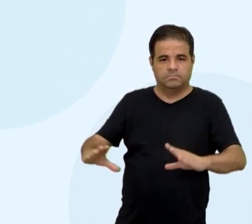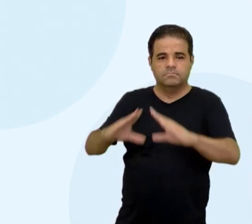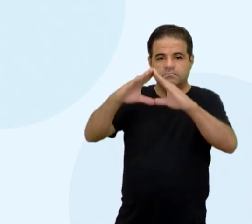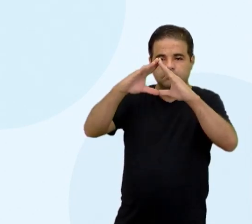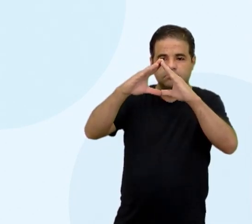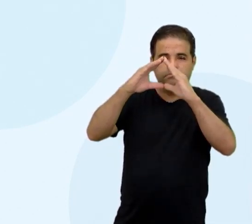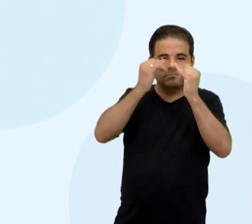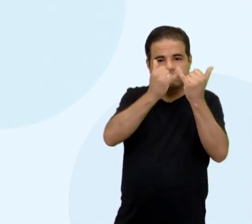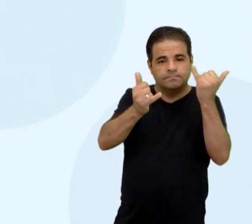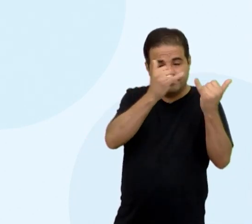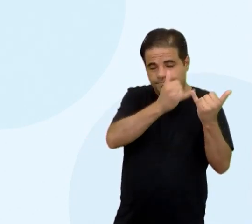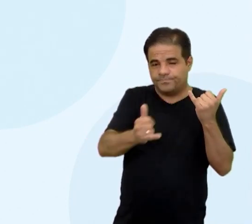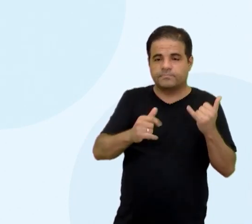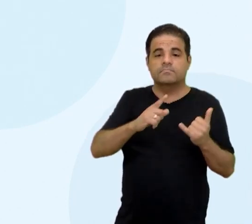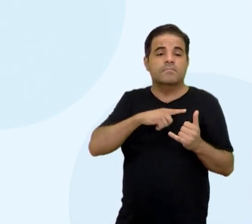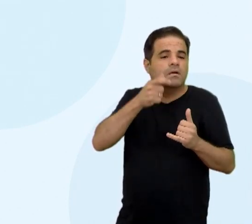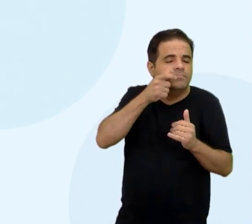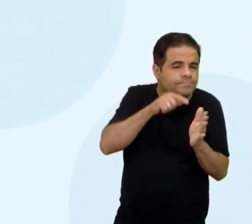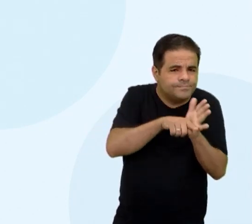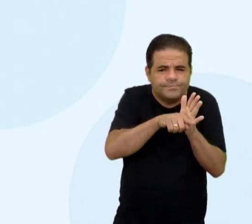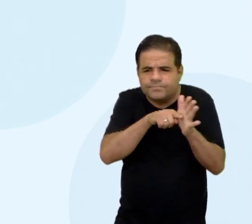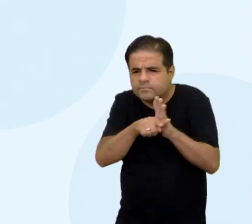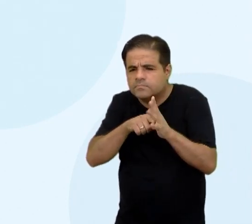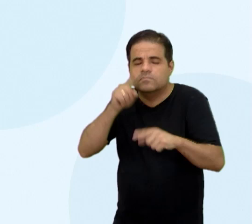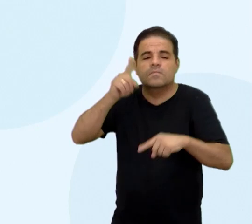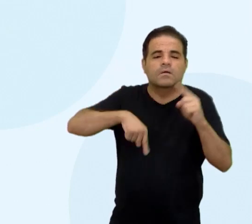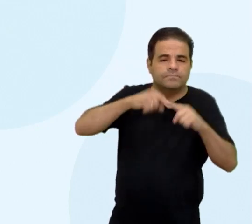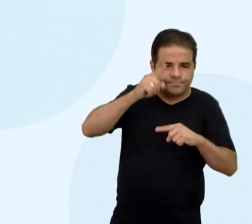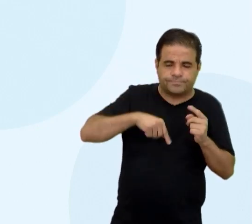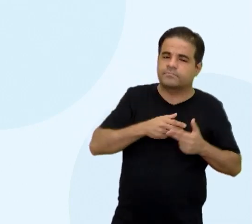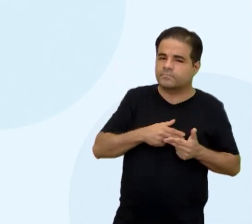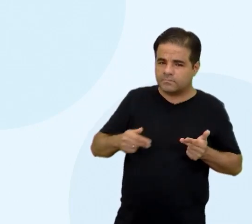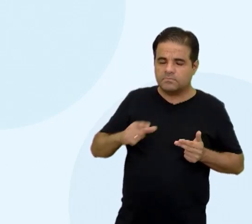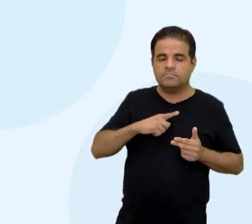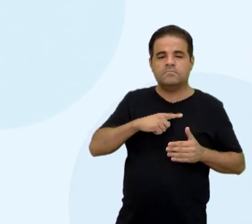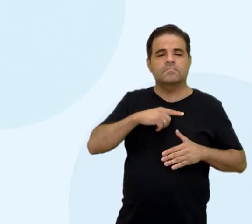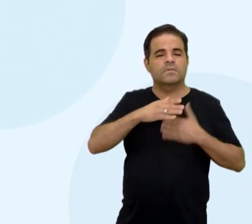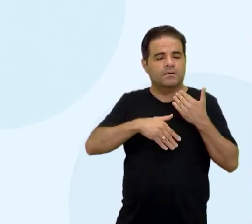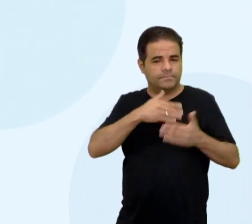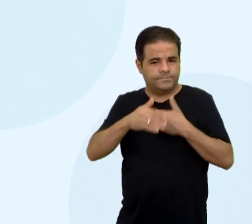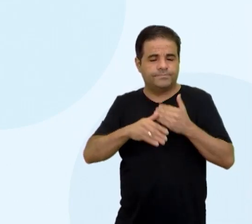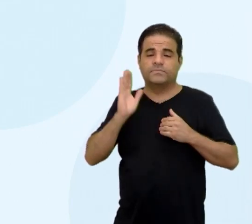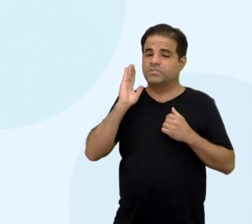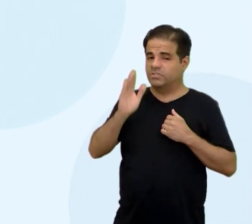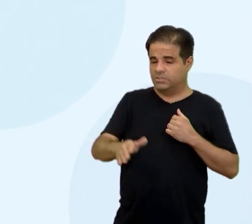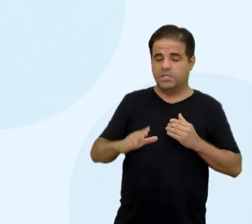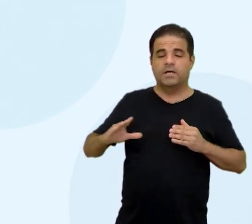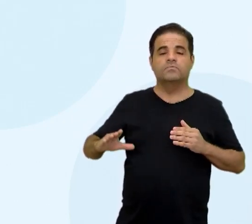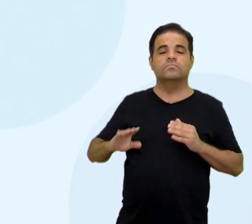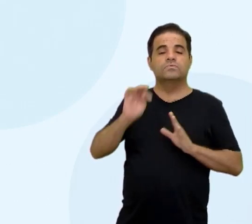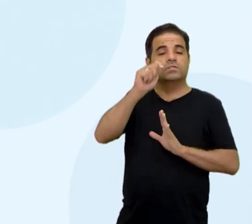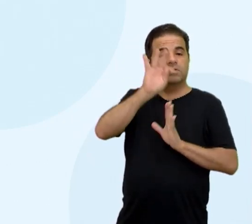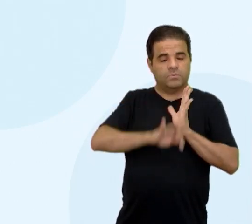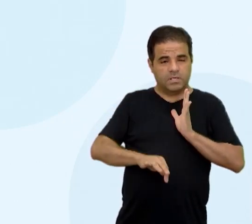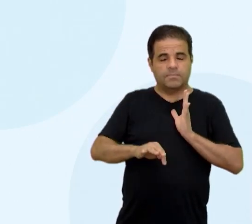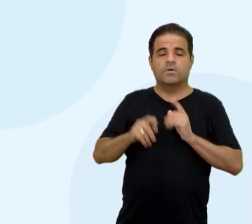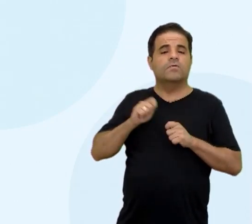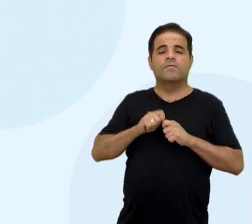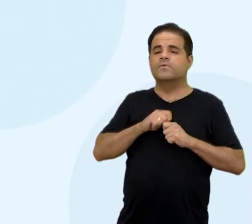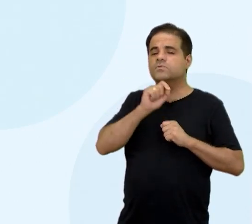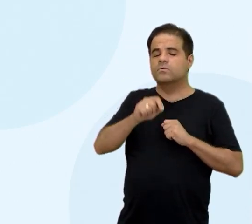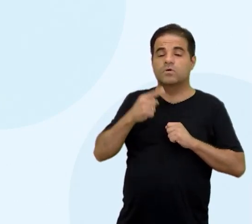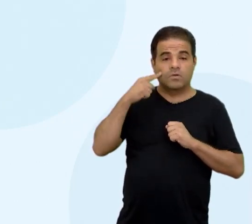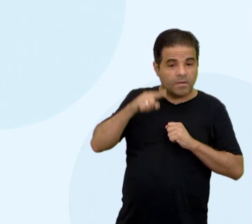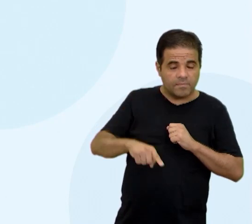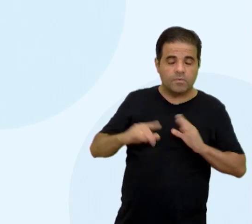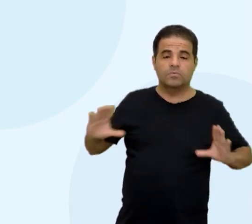triângulos semelhantes, averiguando apenas alguns elementos. Isso é uma consequência direta do teorema, tá certo? Então, o que a gente vai fazer?